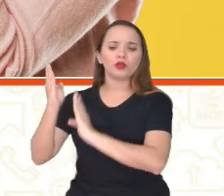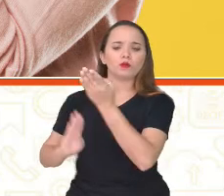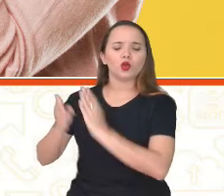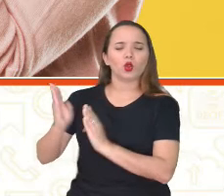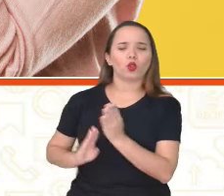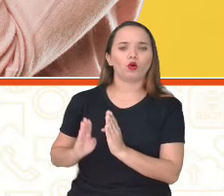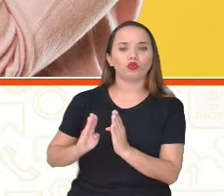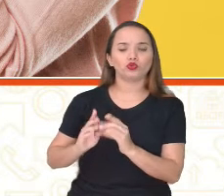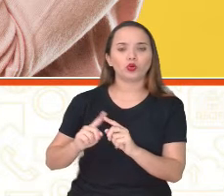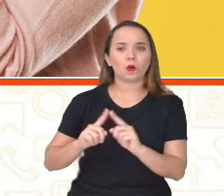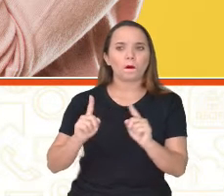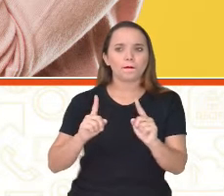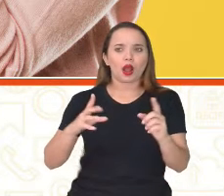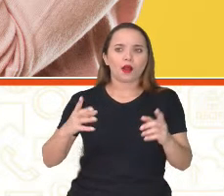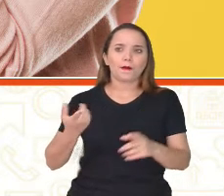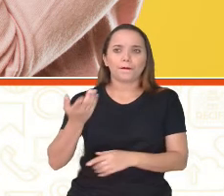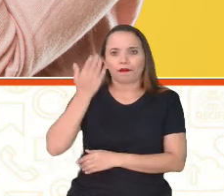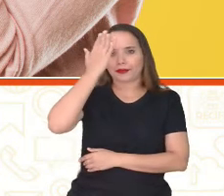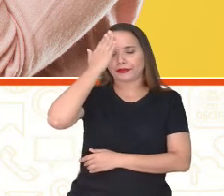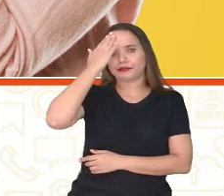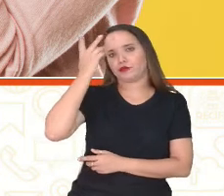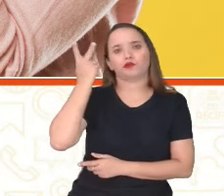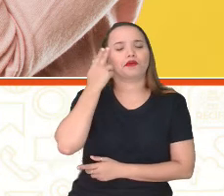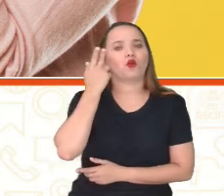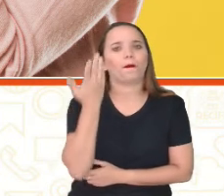padrão considerado normal.